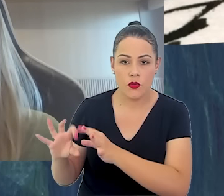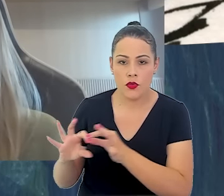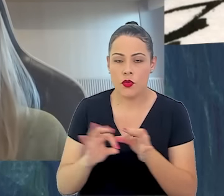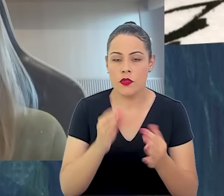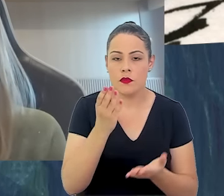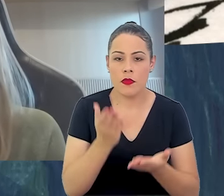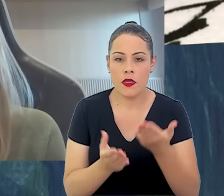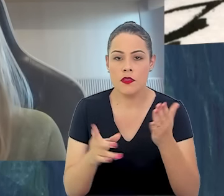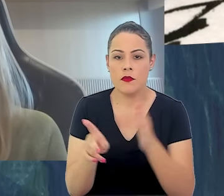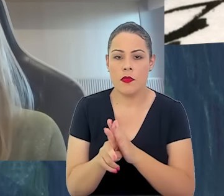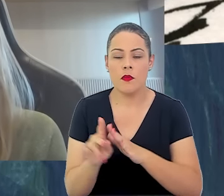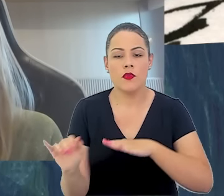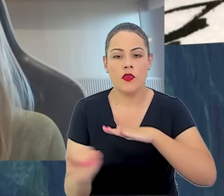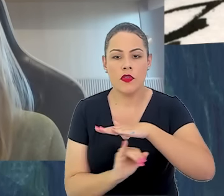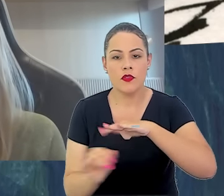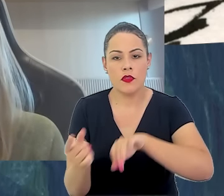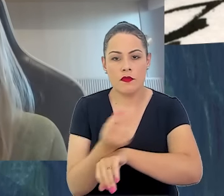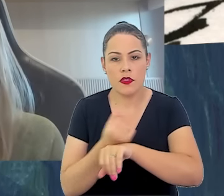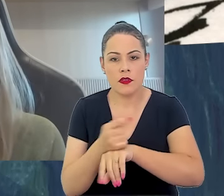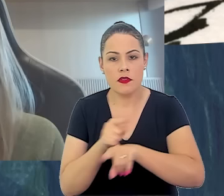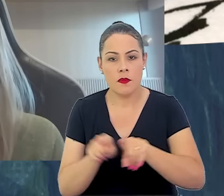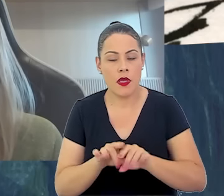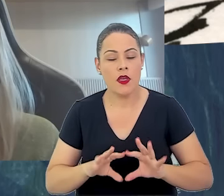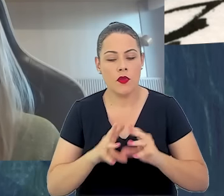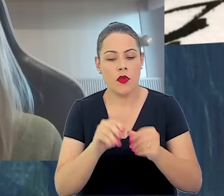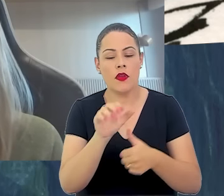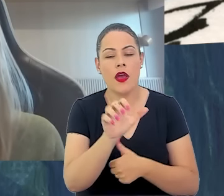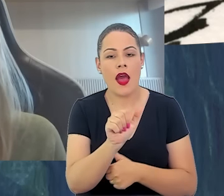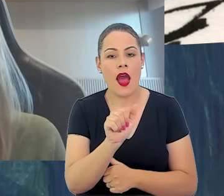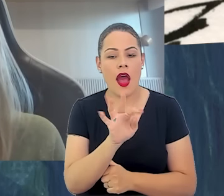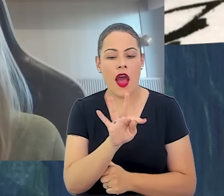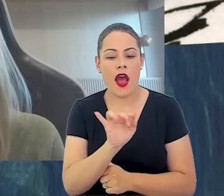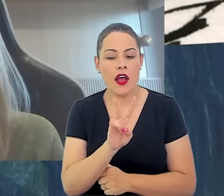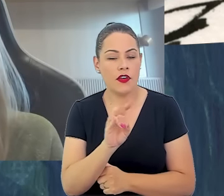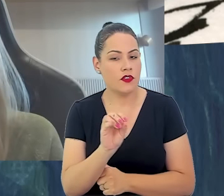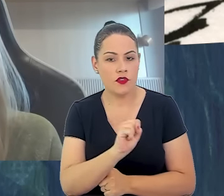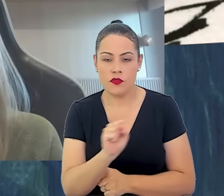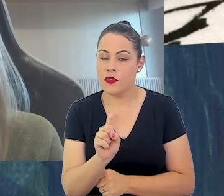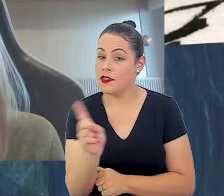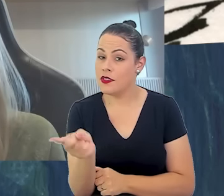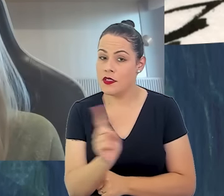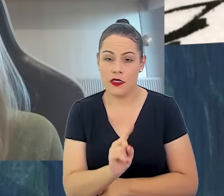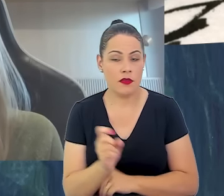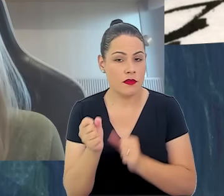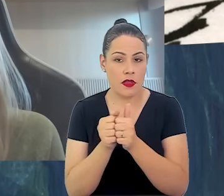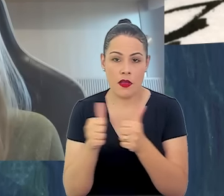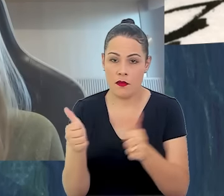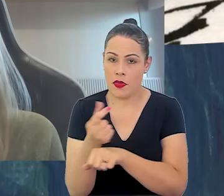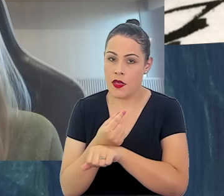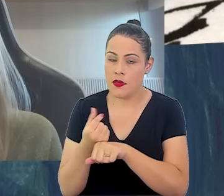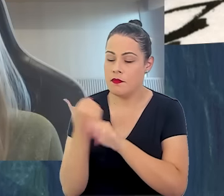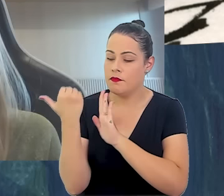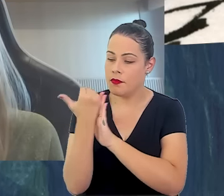das instituições financeiras, os ativos não estão sendo bem